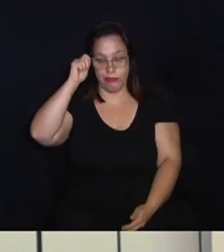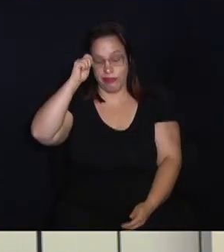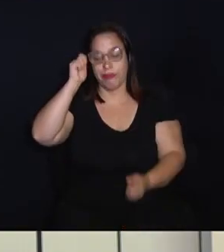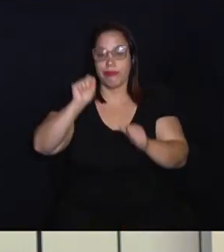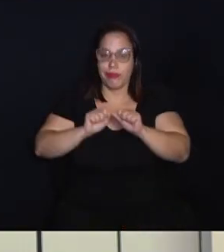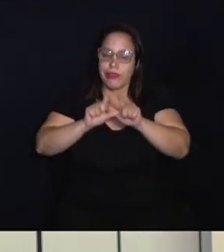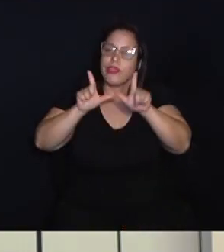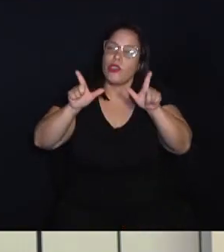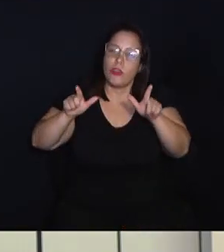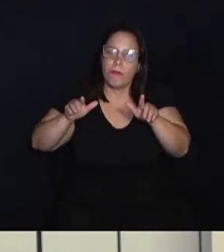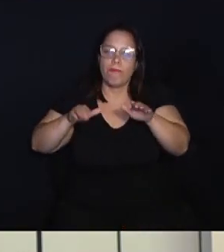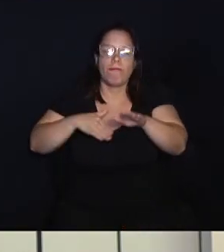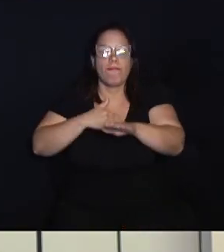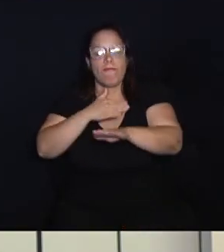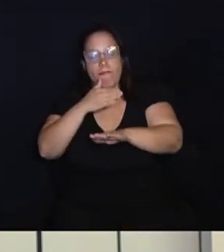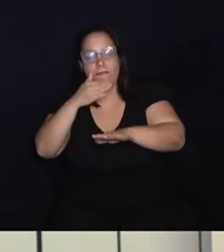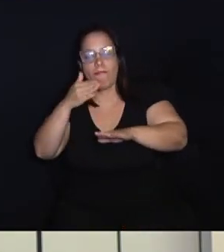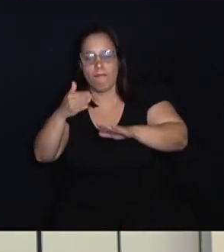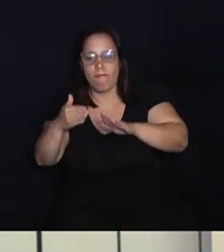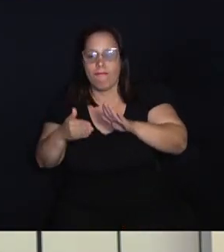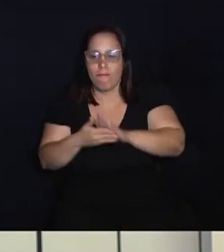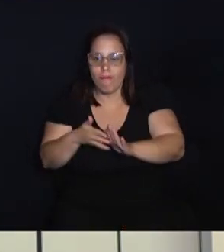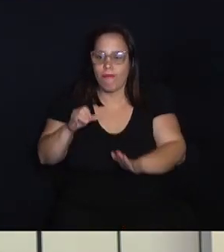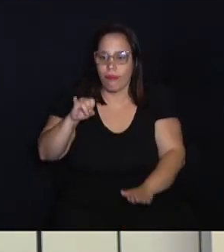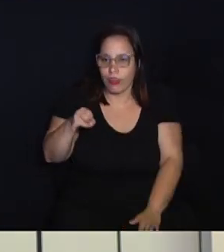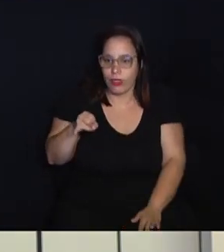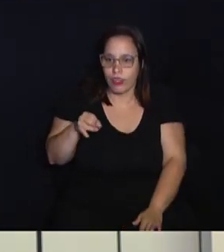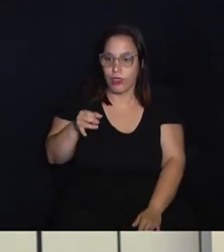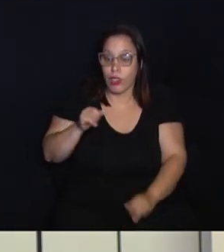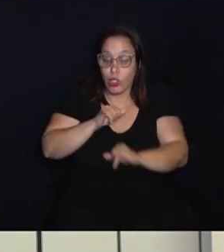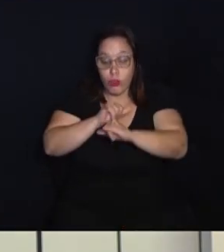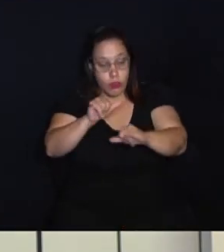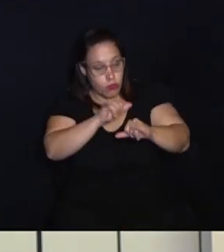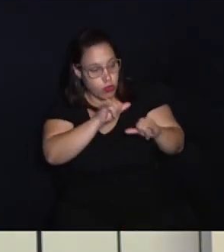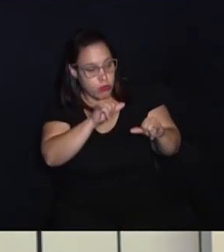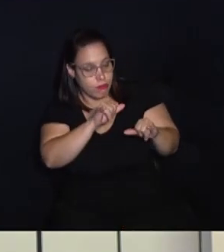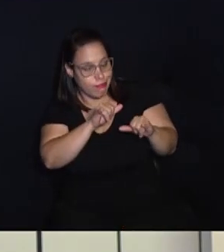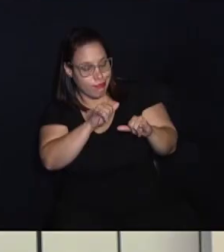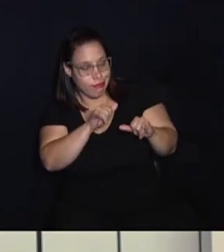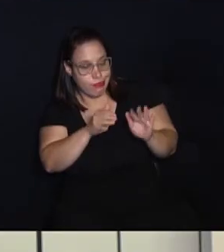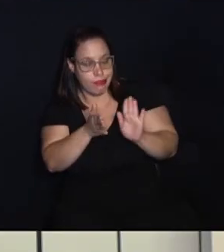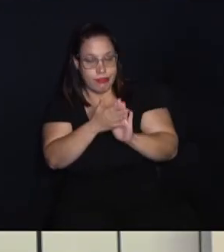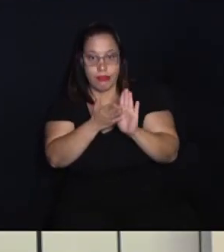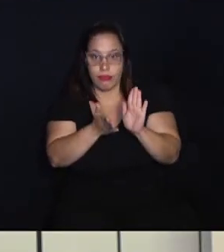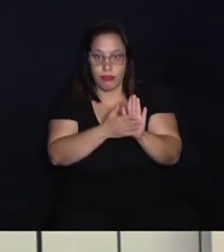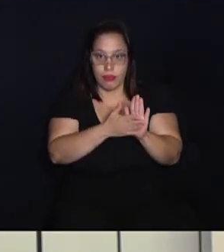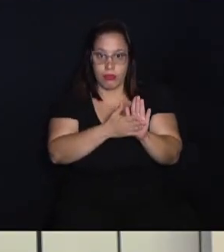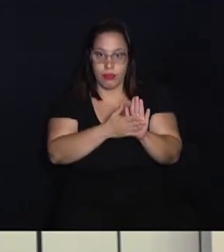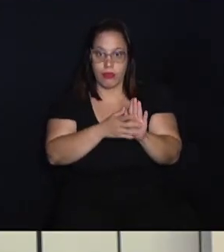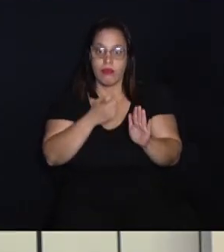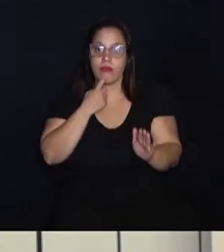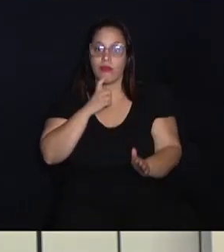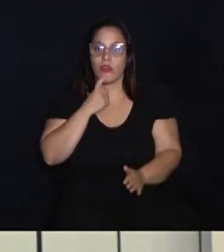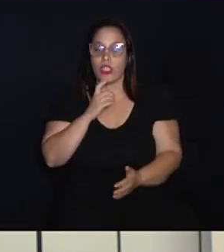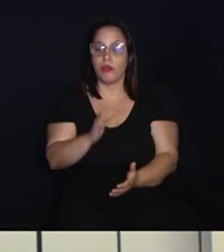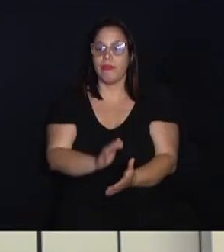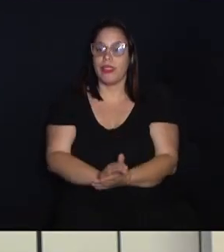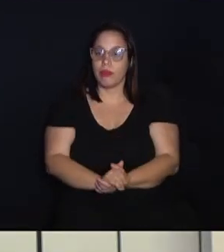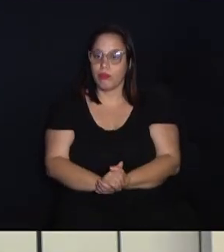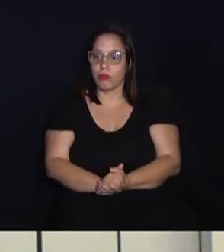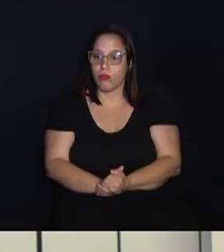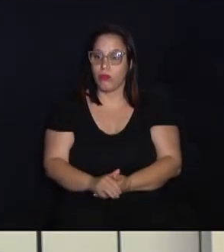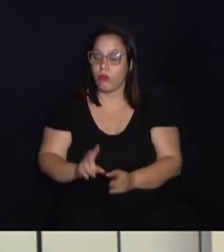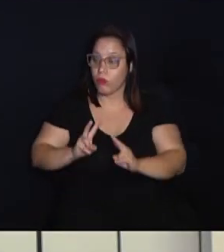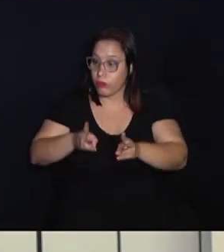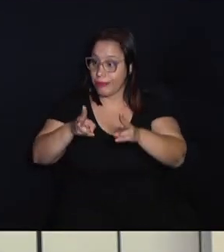que ao longo de todo janeiro, todo ano, nós vamos informando sobre as vagas de emprego aqui para a cidade de Campinas. Bom, a gente